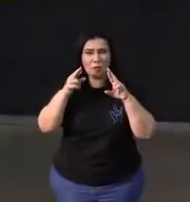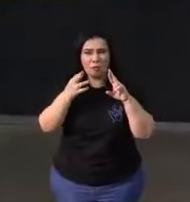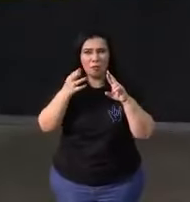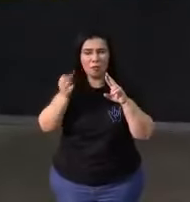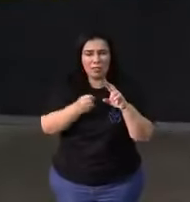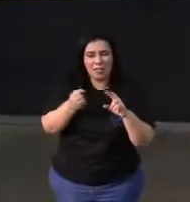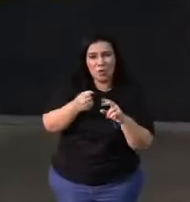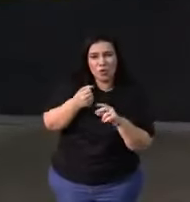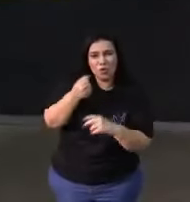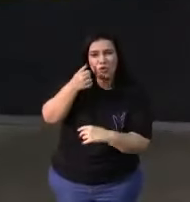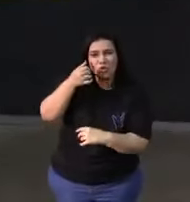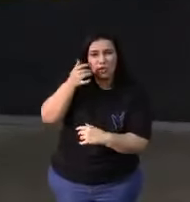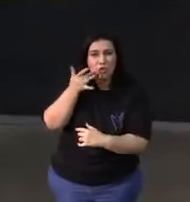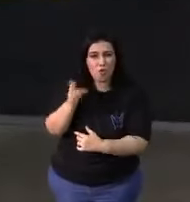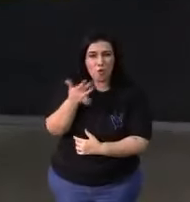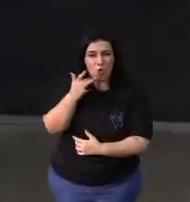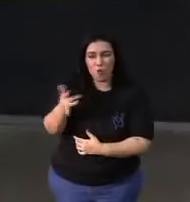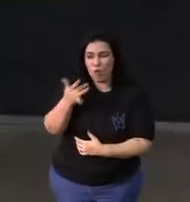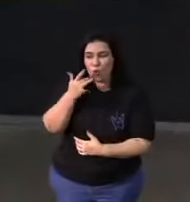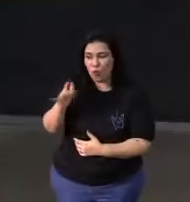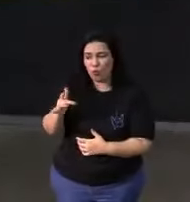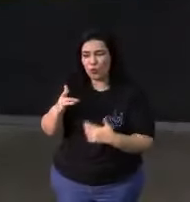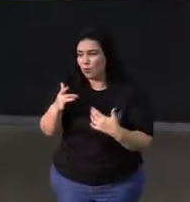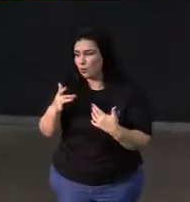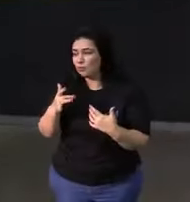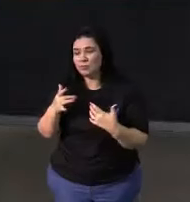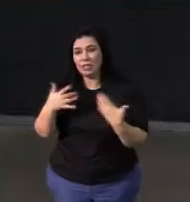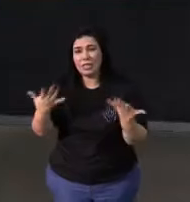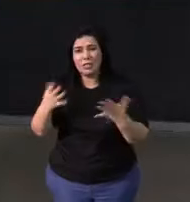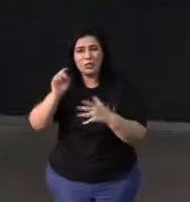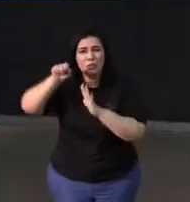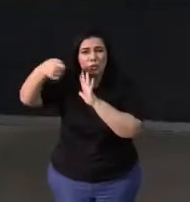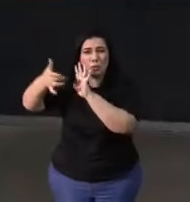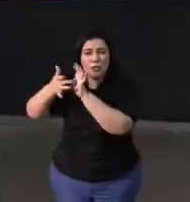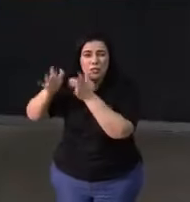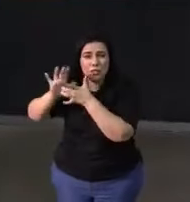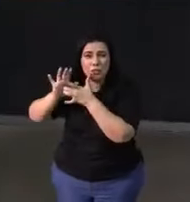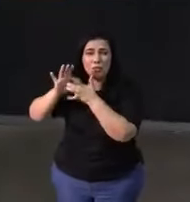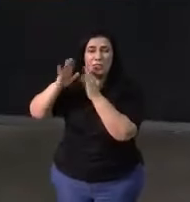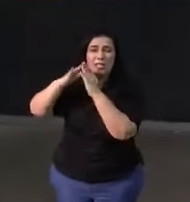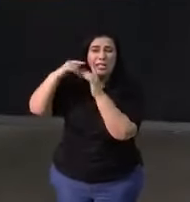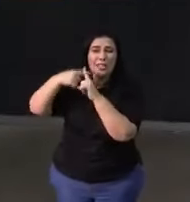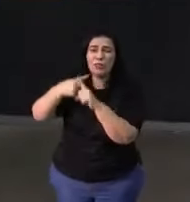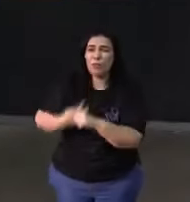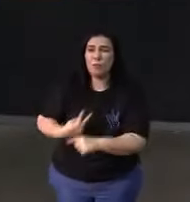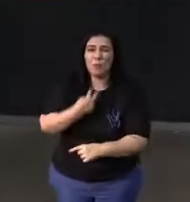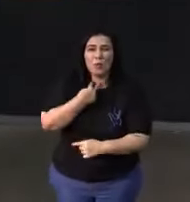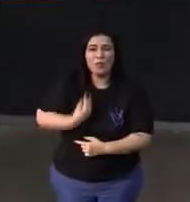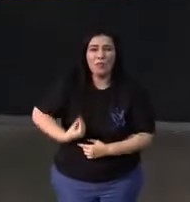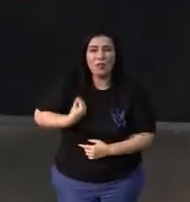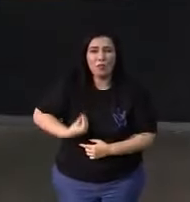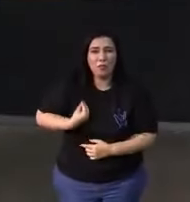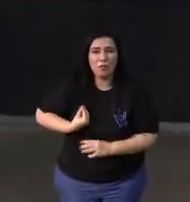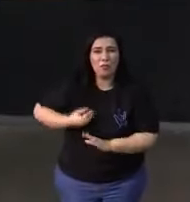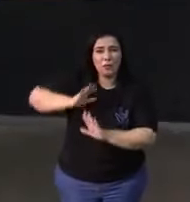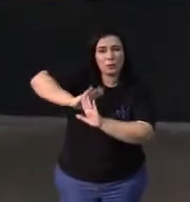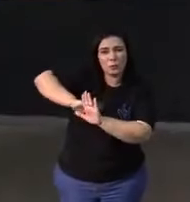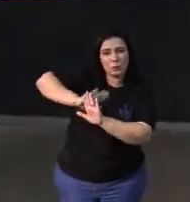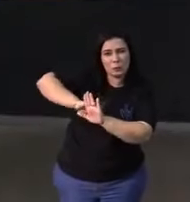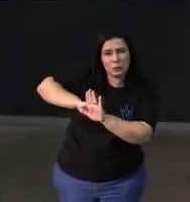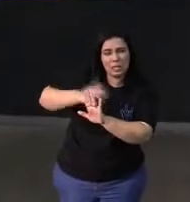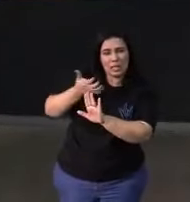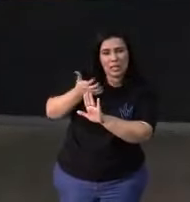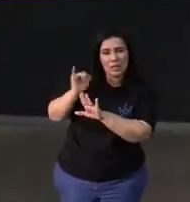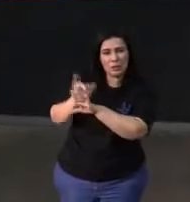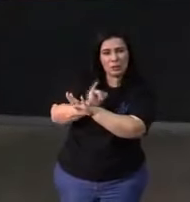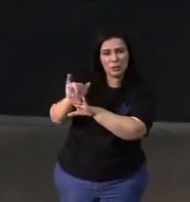a serpente de bronze. Irmão, em nome de Jesus, a igreja não pode viver atrás de